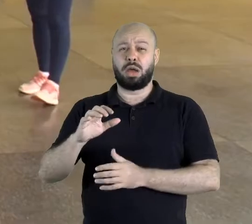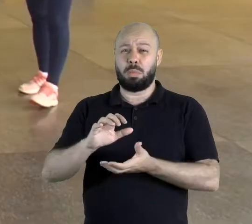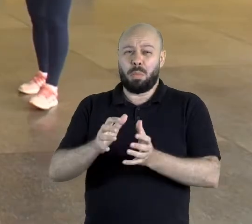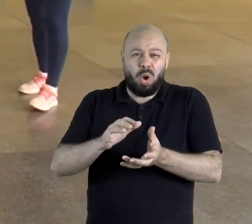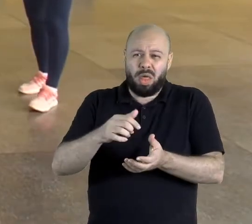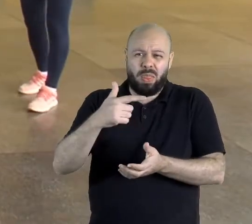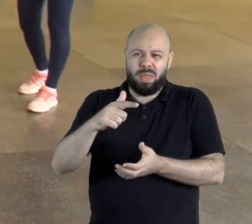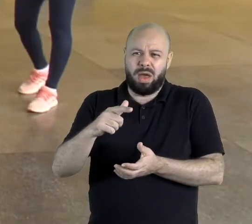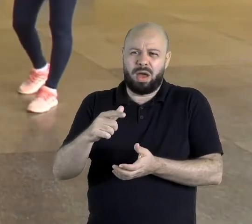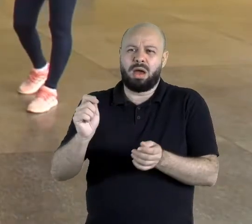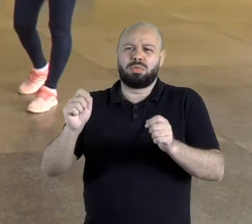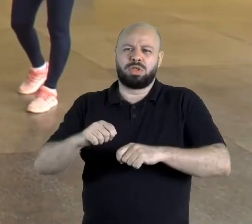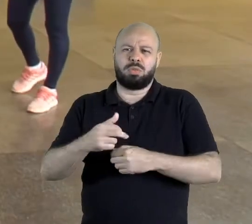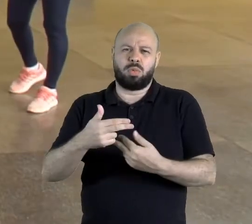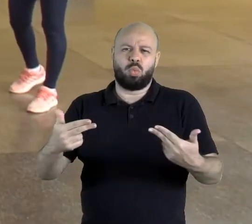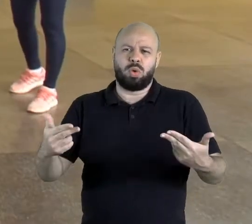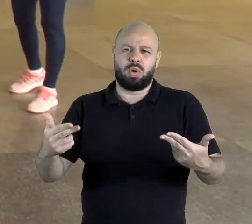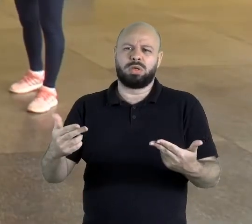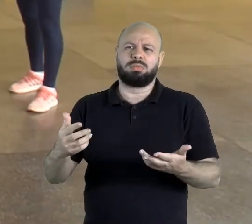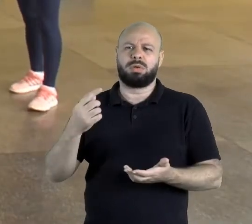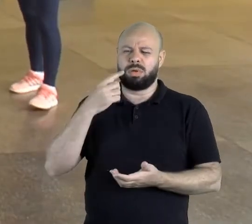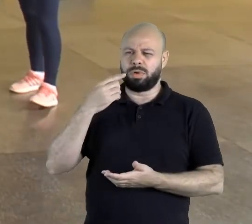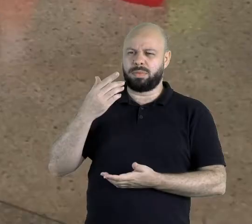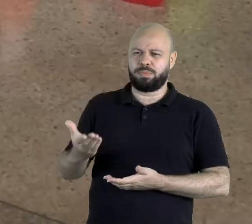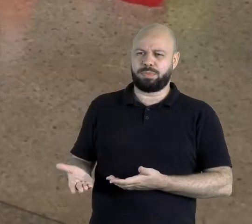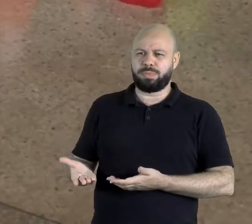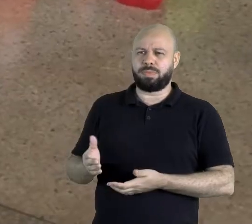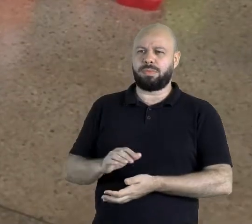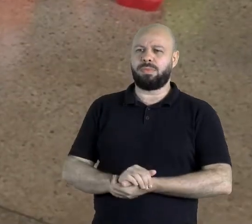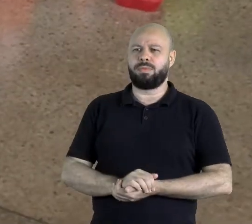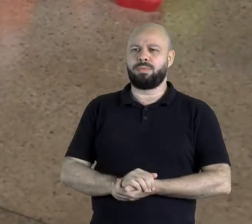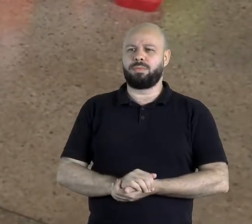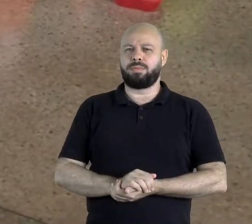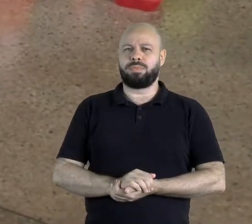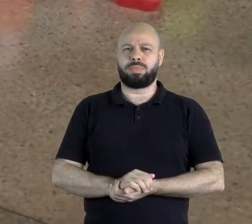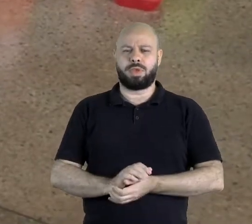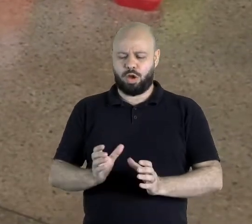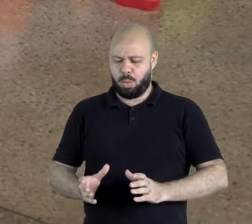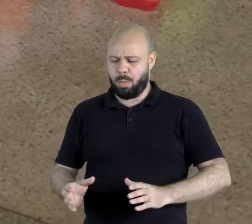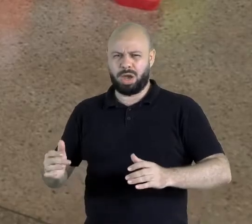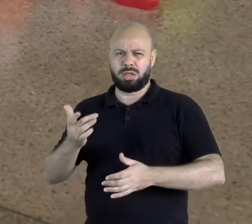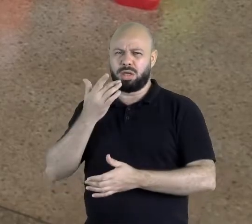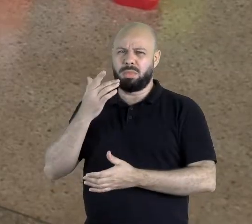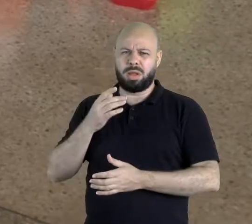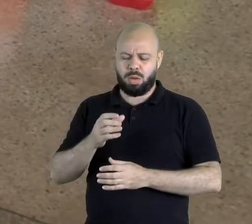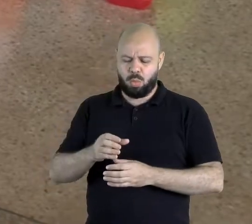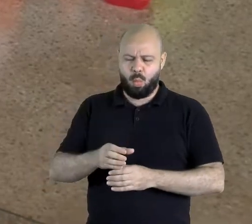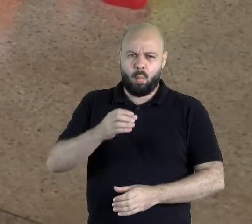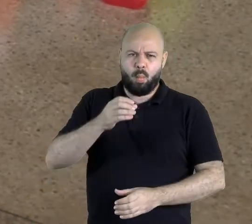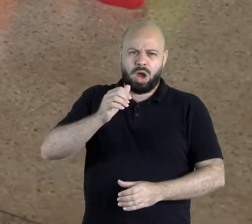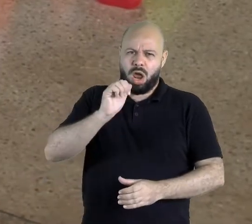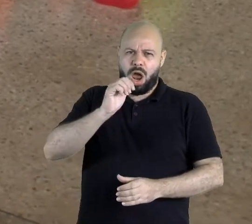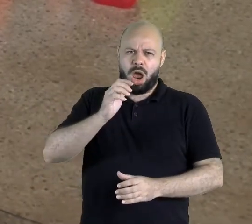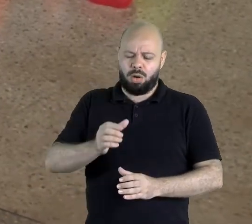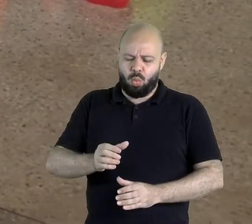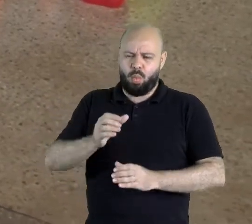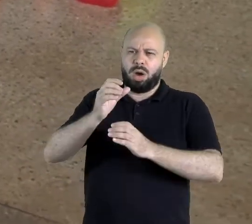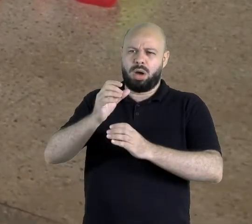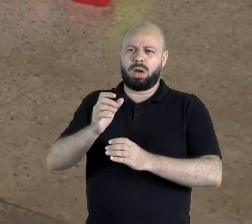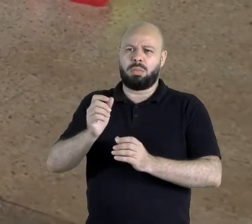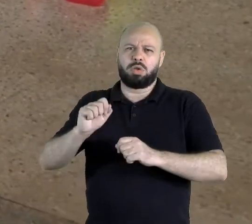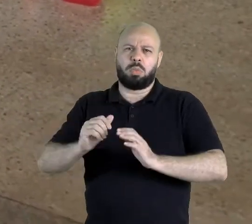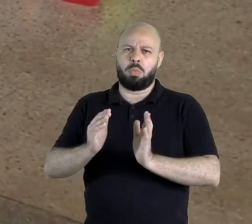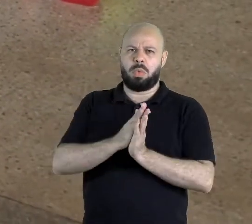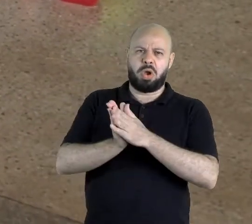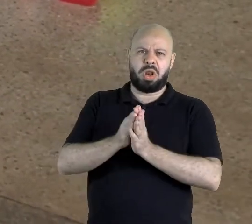algumas vasilhas para vocês, como podem estar vendo aqui no chão. Vasilha de plástico, garrafinha de água, não tem. Pode pegar a boneca,